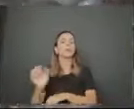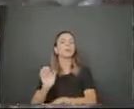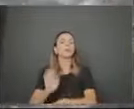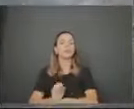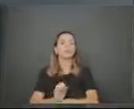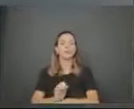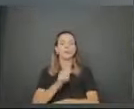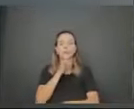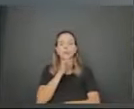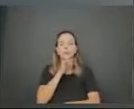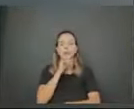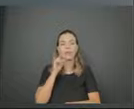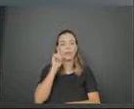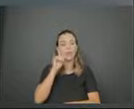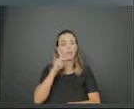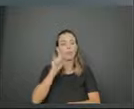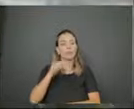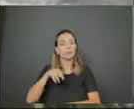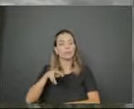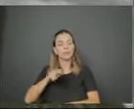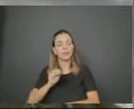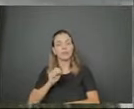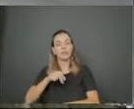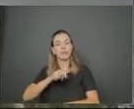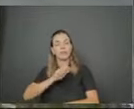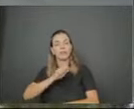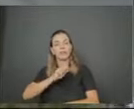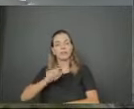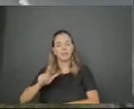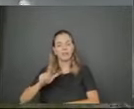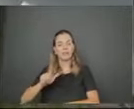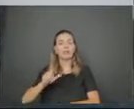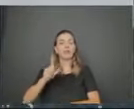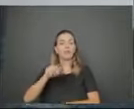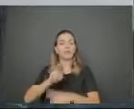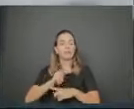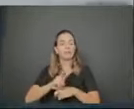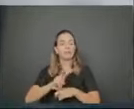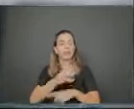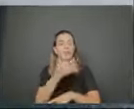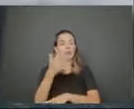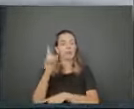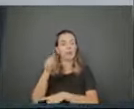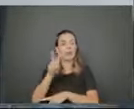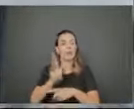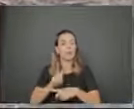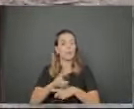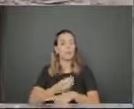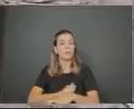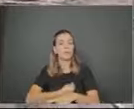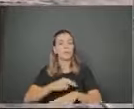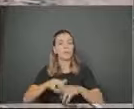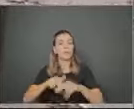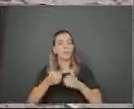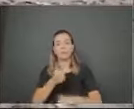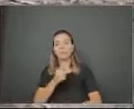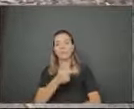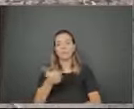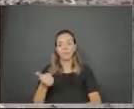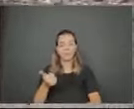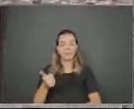Pantanal. Preservar o meio ambiente é preservar a vida. E por isso, em 2021, a Polícia Militar do